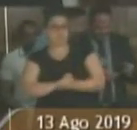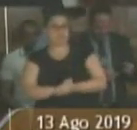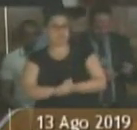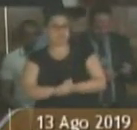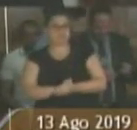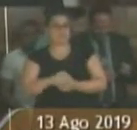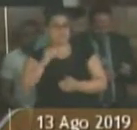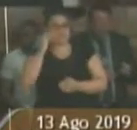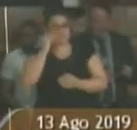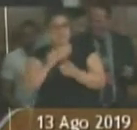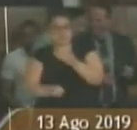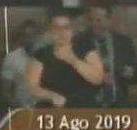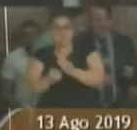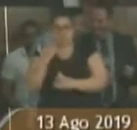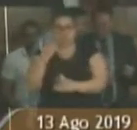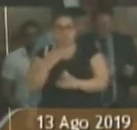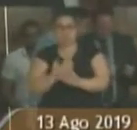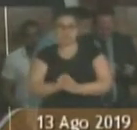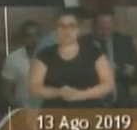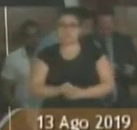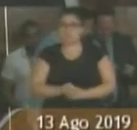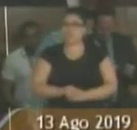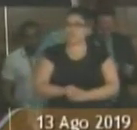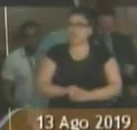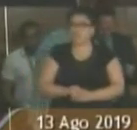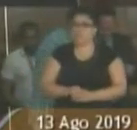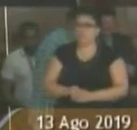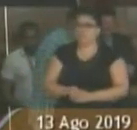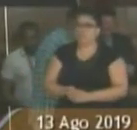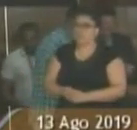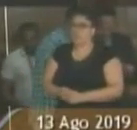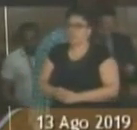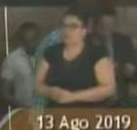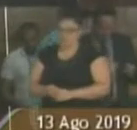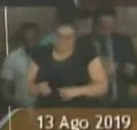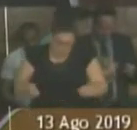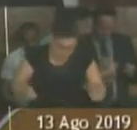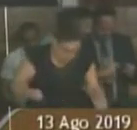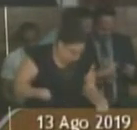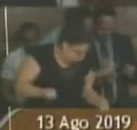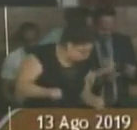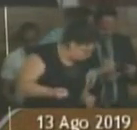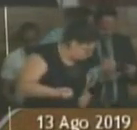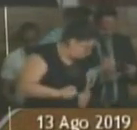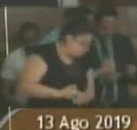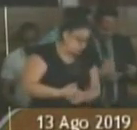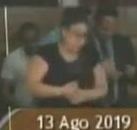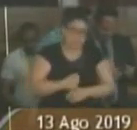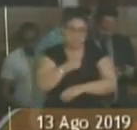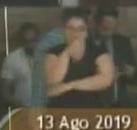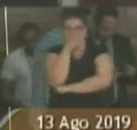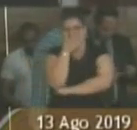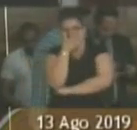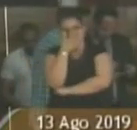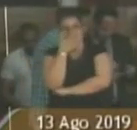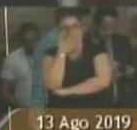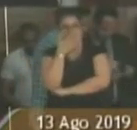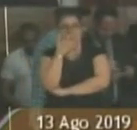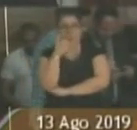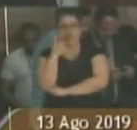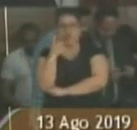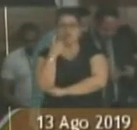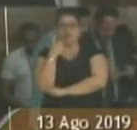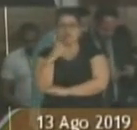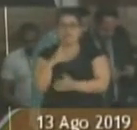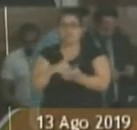Até um aparelho de ressonância, eu não culpo o secretário de saúde do município, que ele entrou agora, né? Vamos